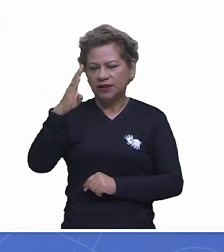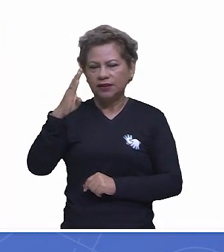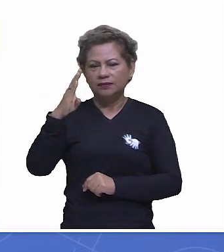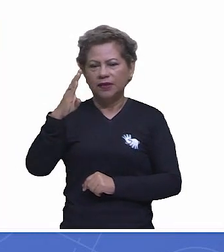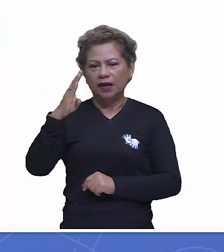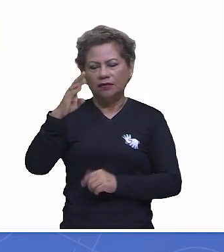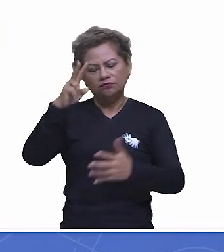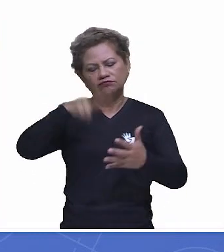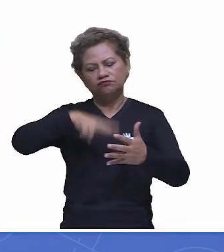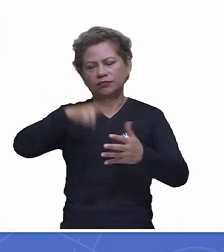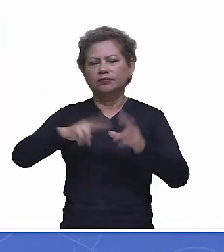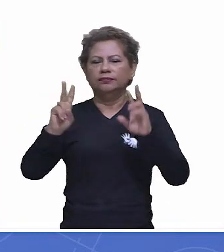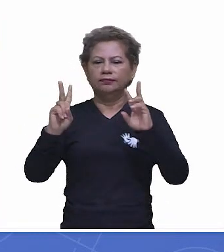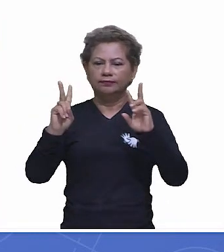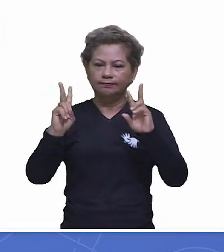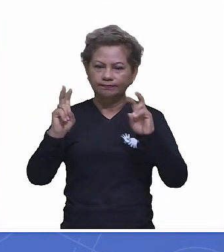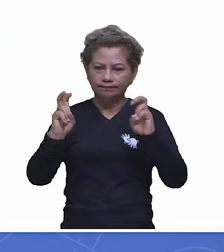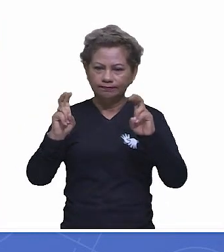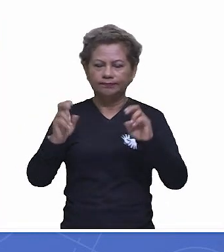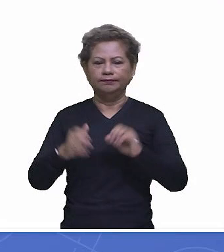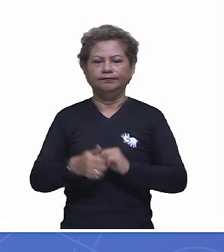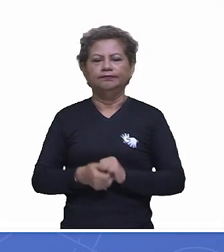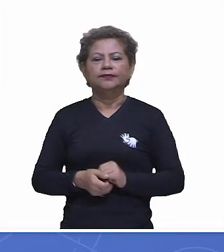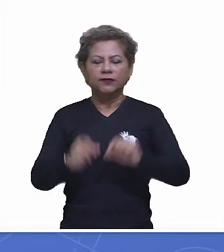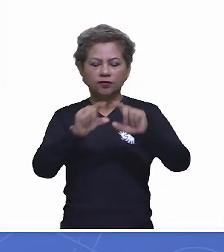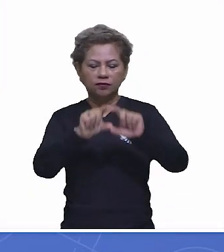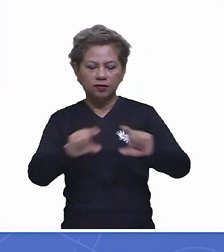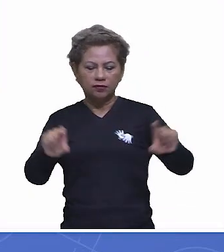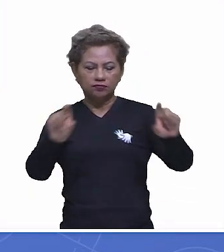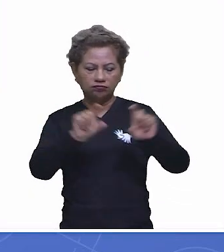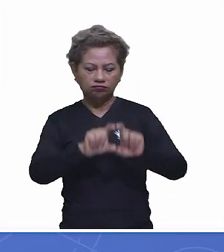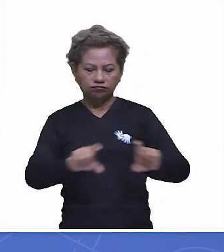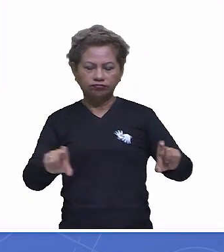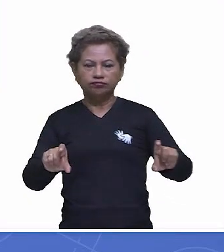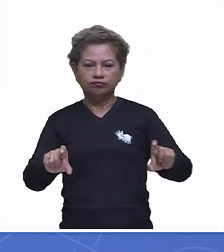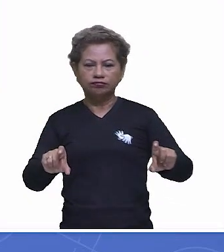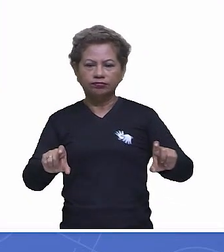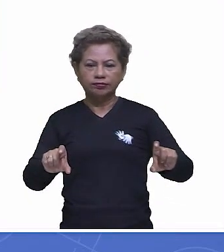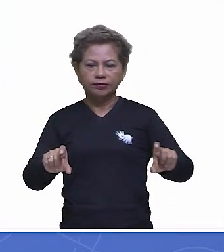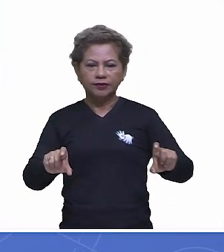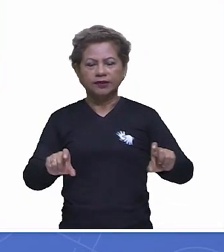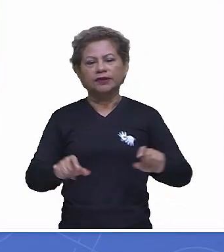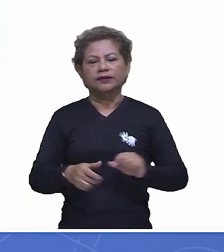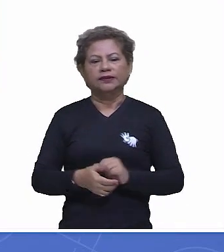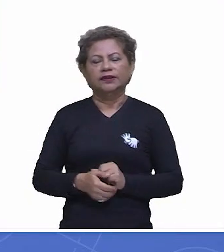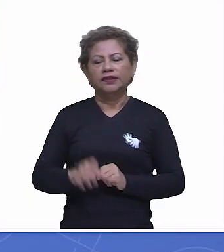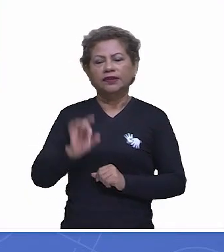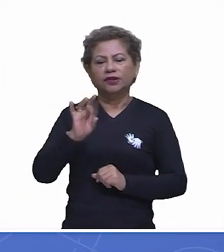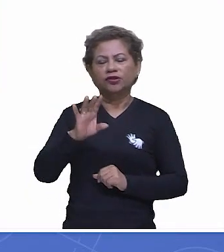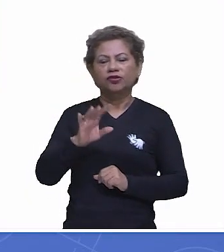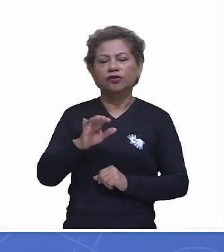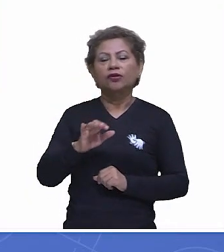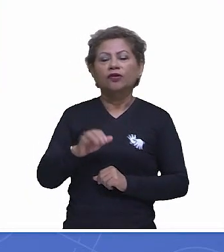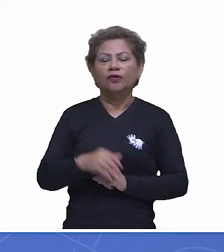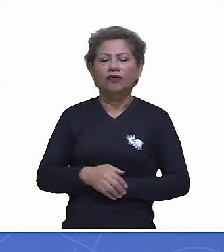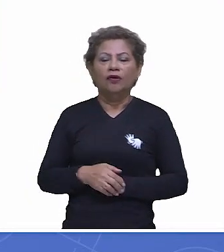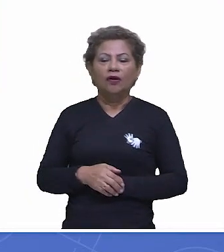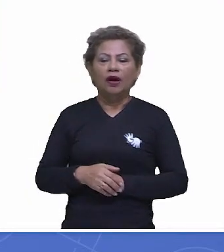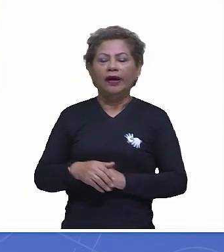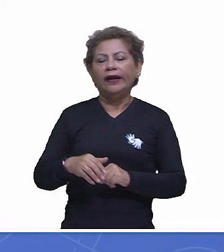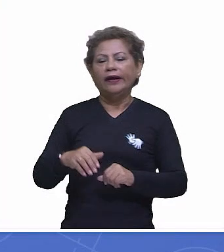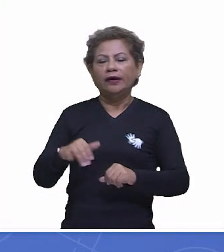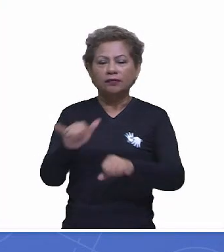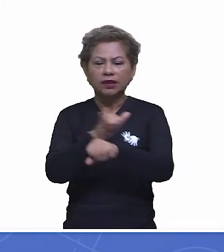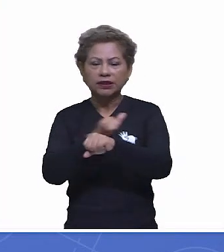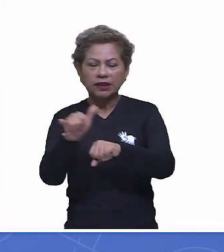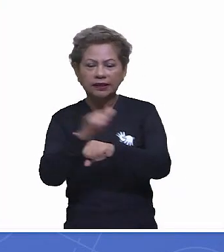parágrafo. Então, primeira parte, aquela primeira frase ali do nosso parágrafo, na verdade é uma pegadinha. Ele apresentou só, mas todas